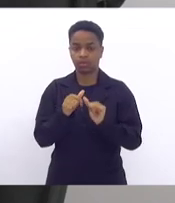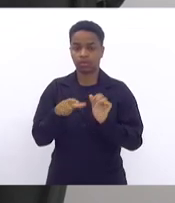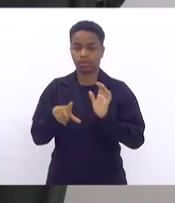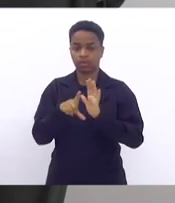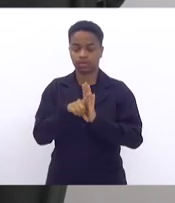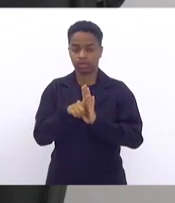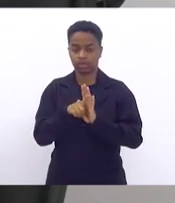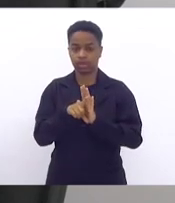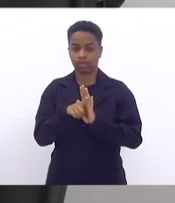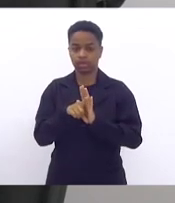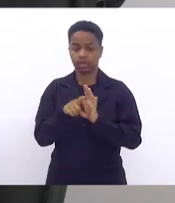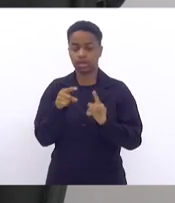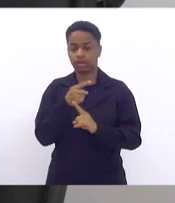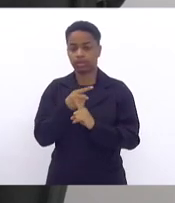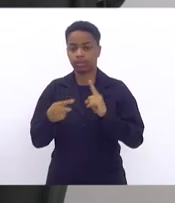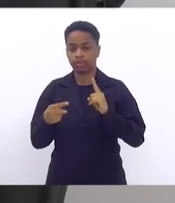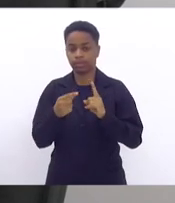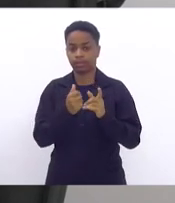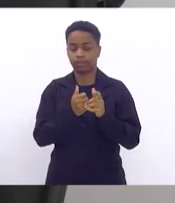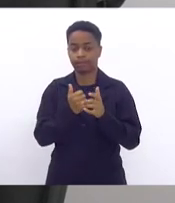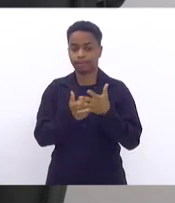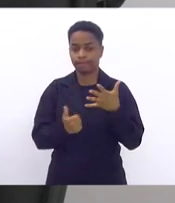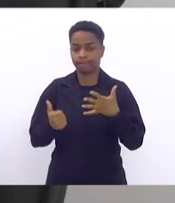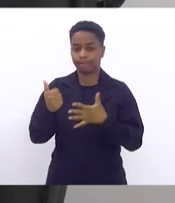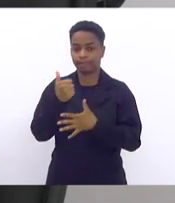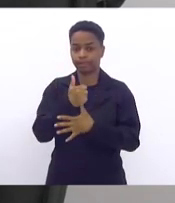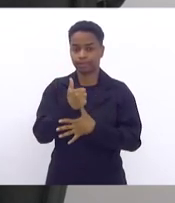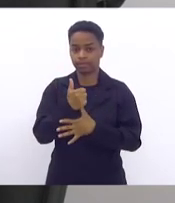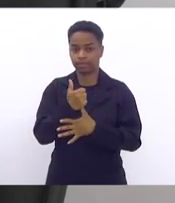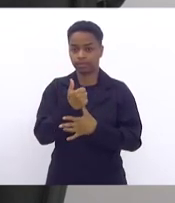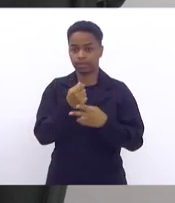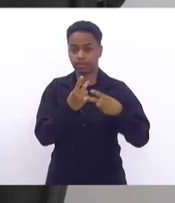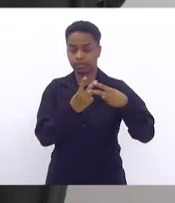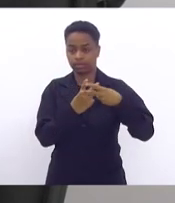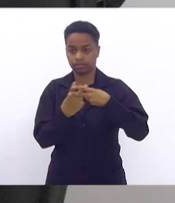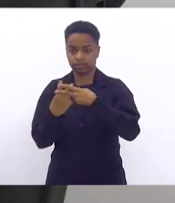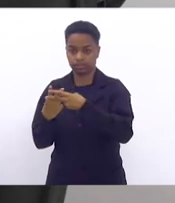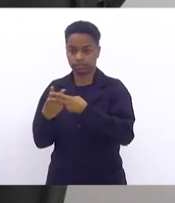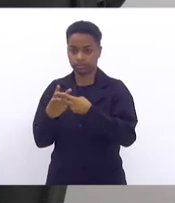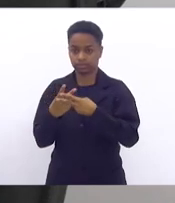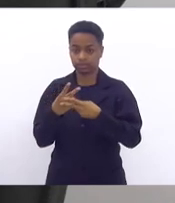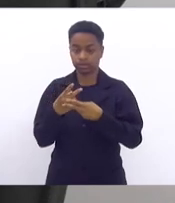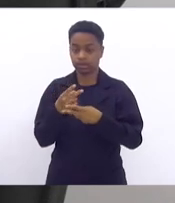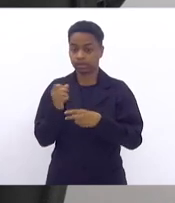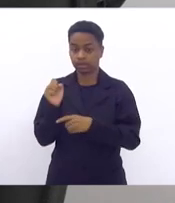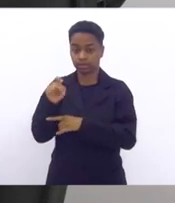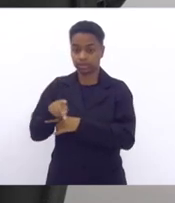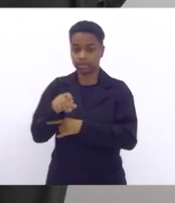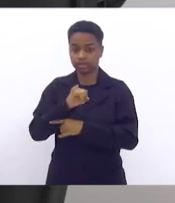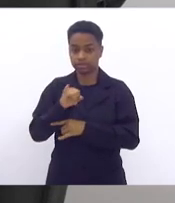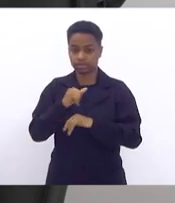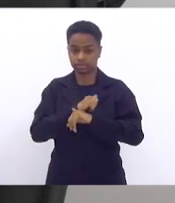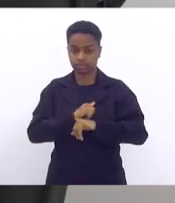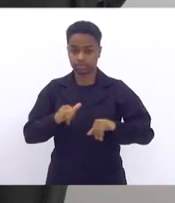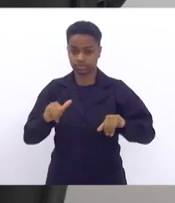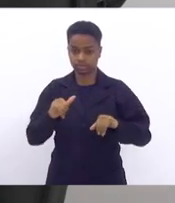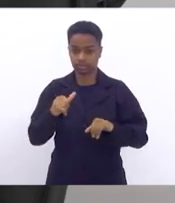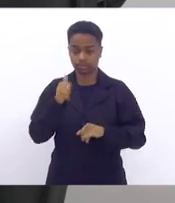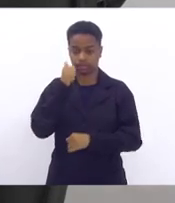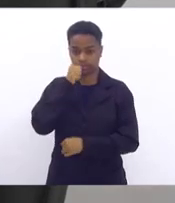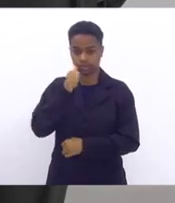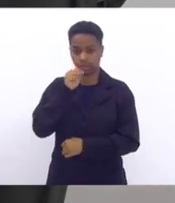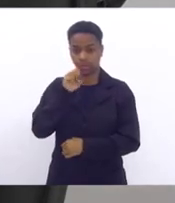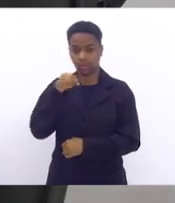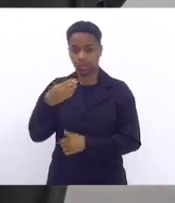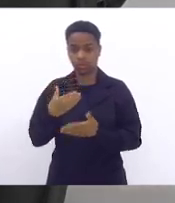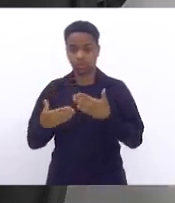2008, para vedar privilégio previdenciário aos cidadãos do sexo masculino que se declarem do sexo feminino ou de qualquer classificação